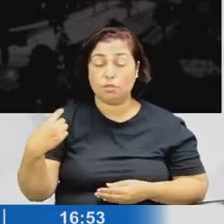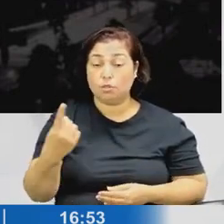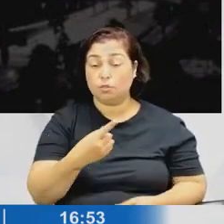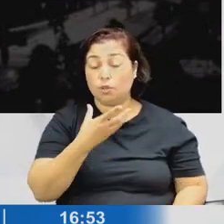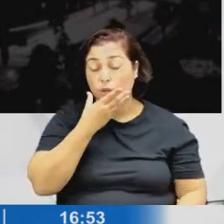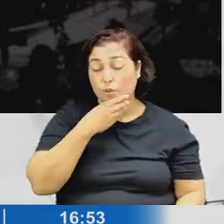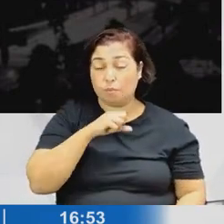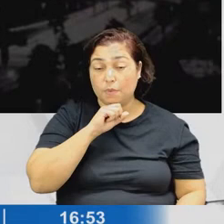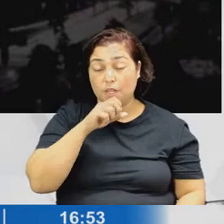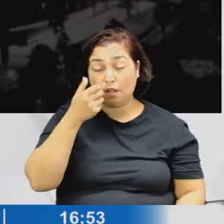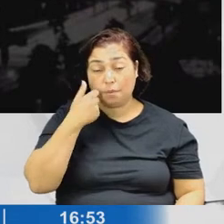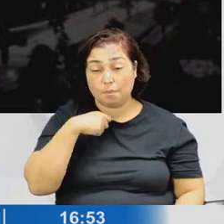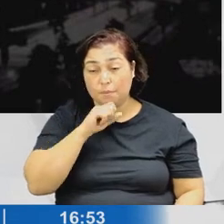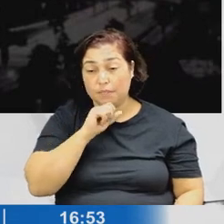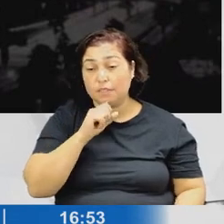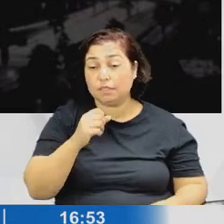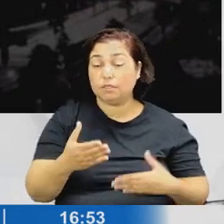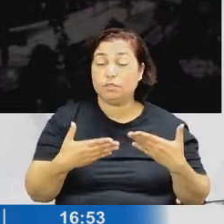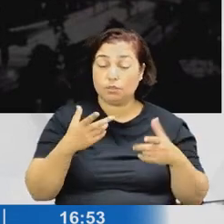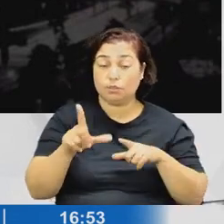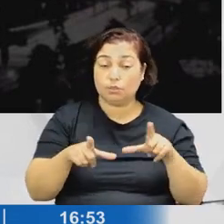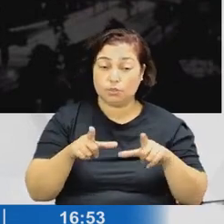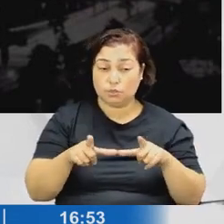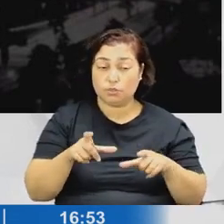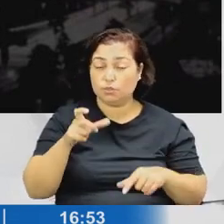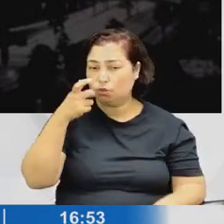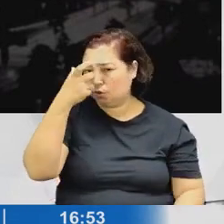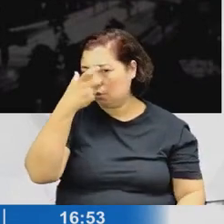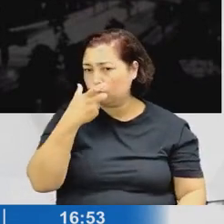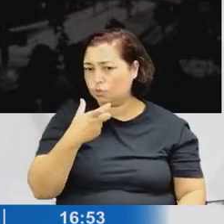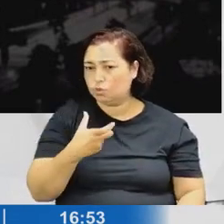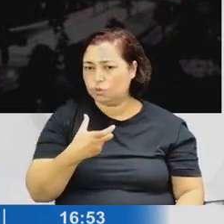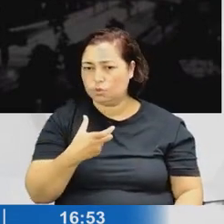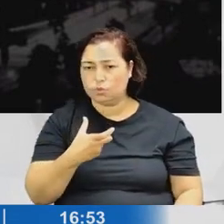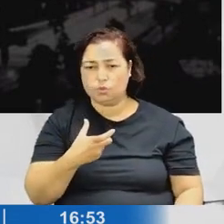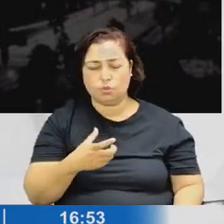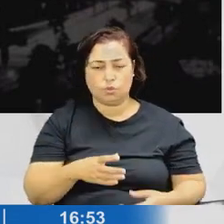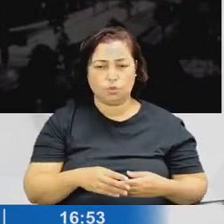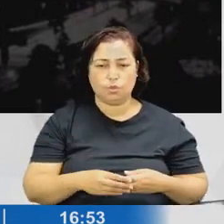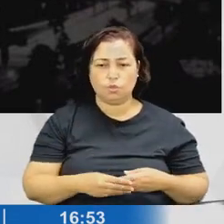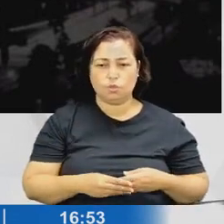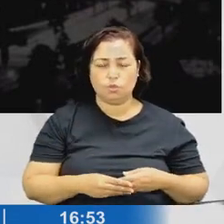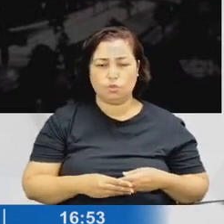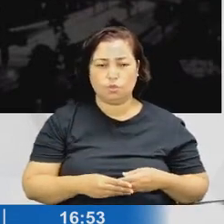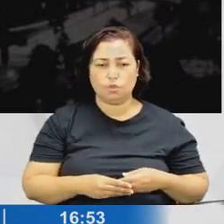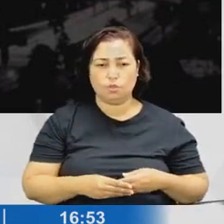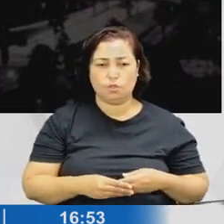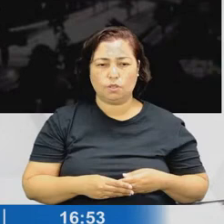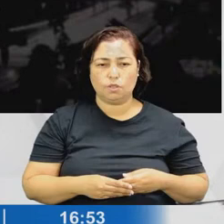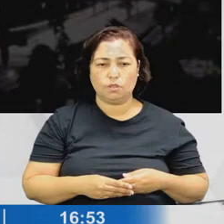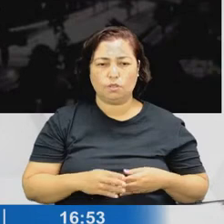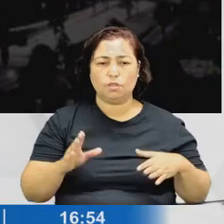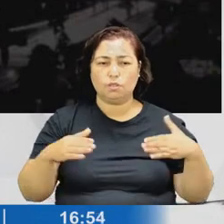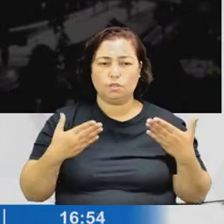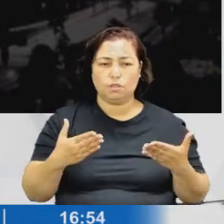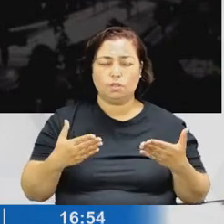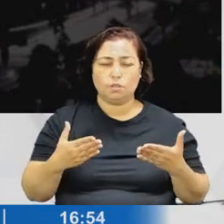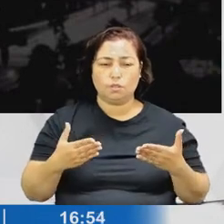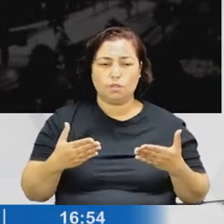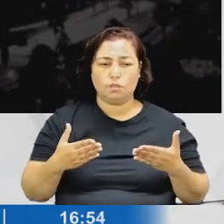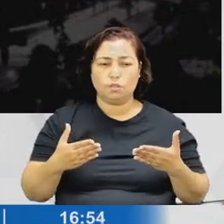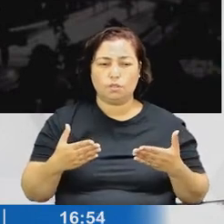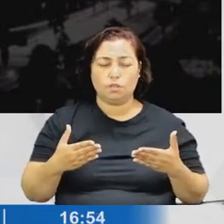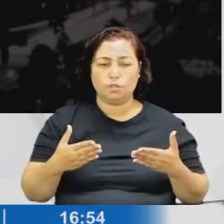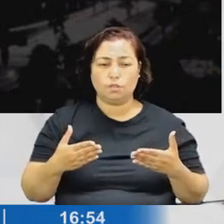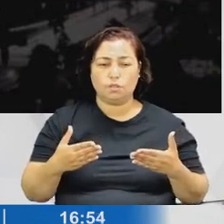mãe quando eles estão trabalhando eles estão sérios né sem passar imagem né o pai mas não mente passa imagem de seriedade quando informar tá no churrasco